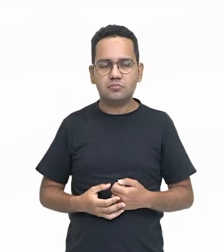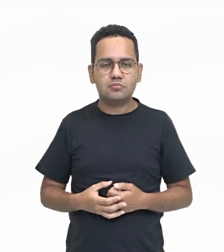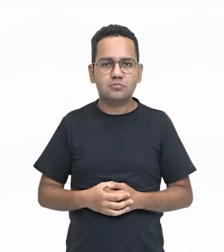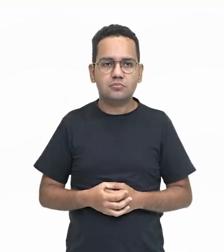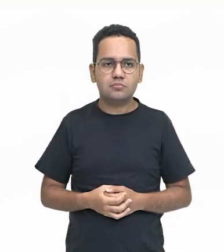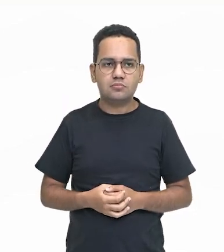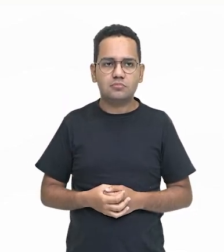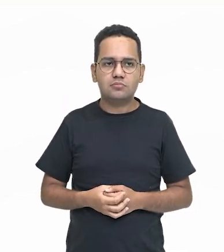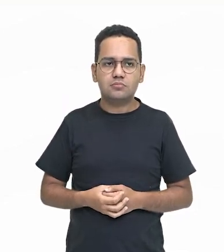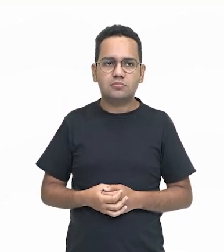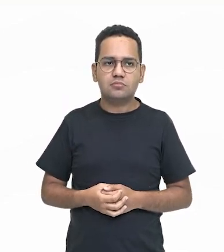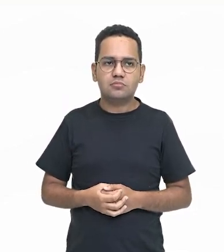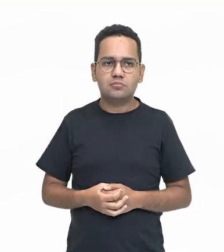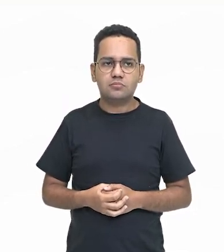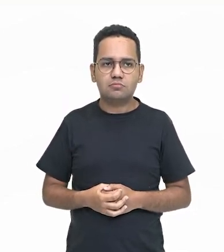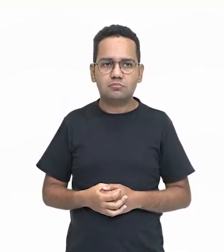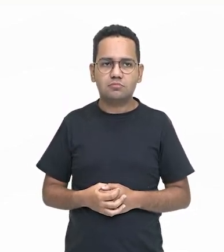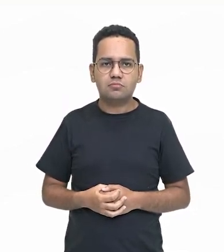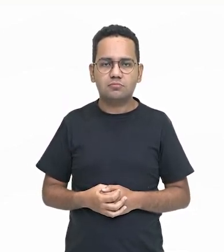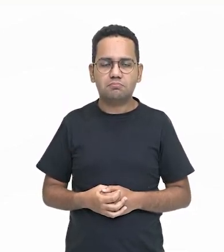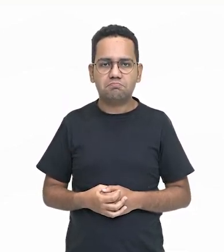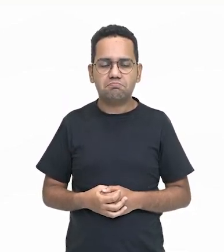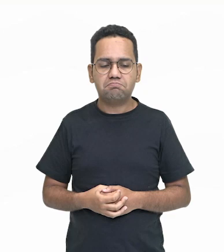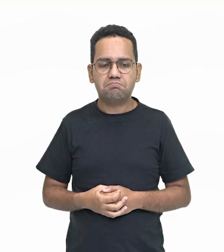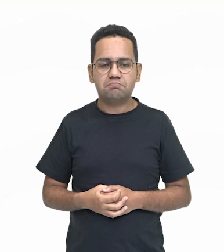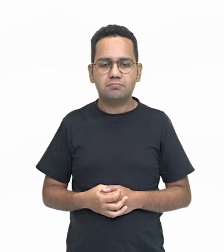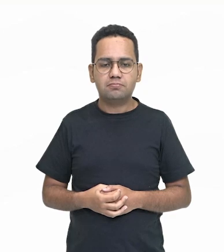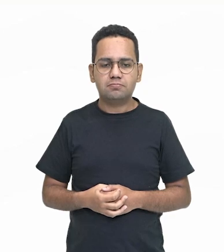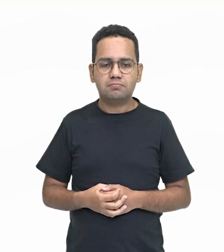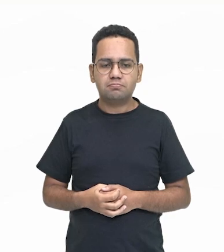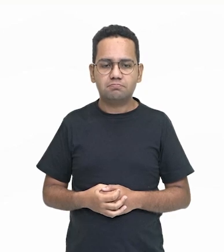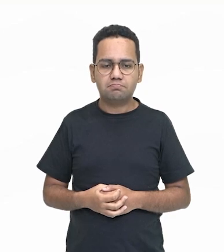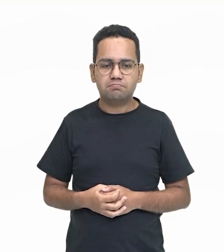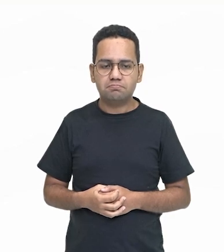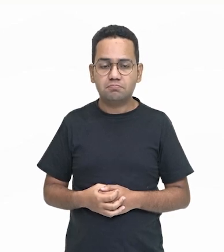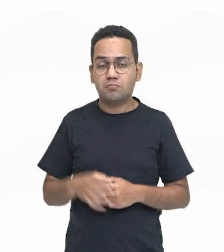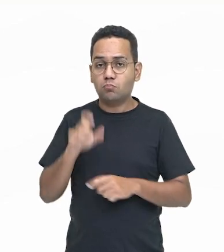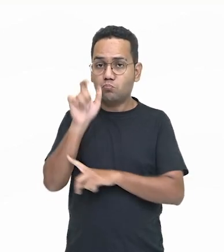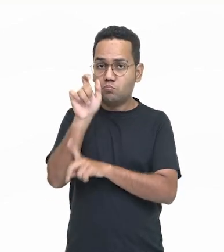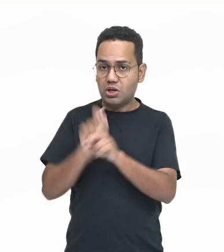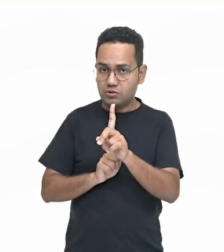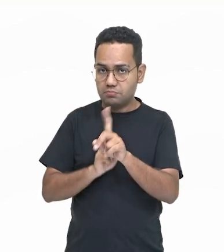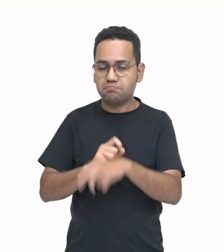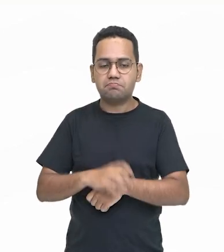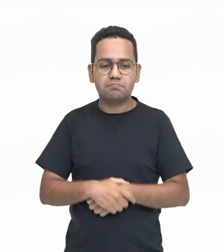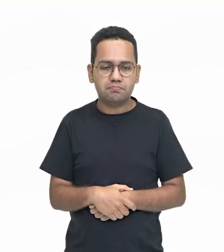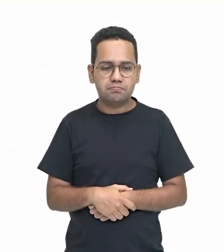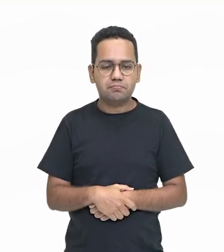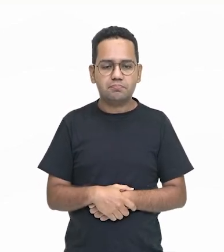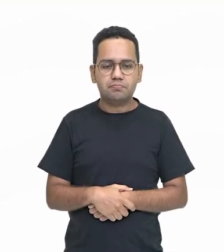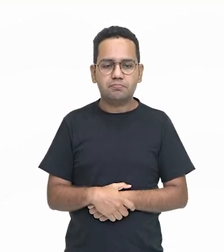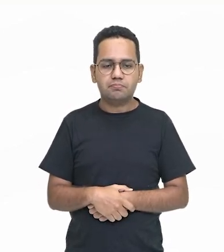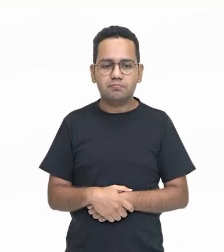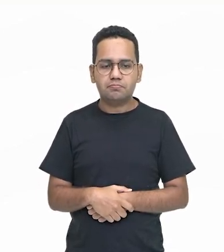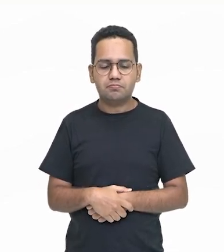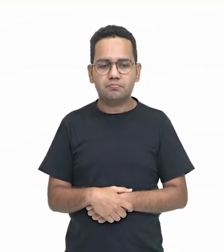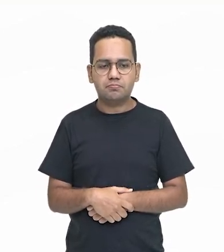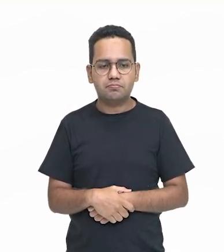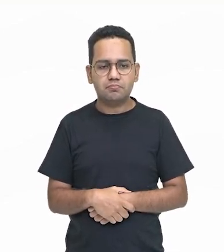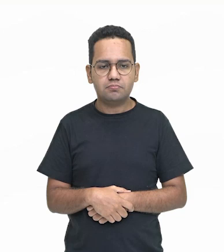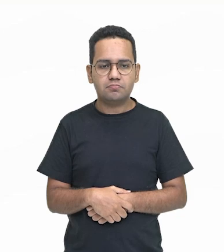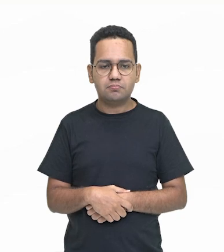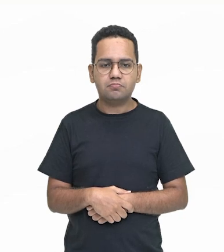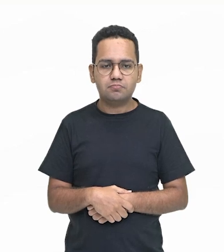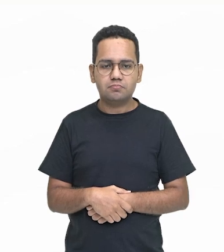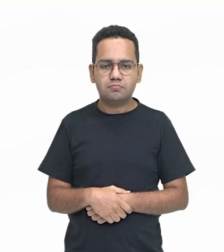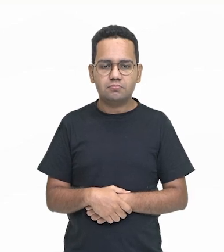consumiam 150 kWh por mês. Né? Isso aqui é no mês inteiro. Aí,